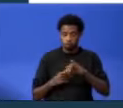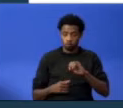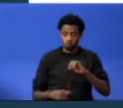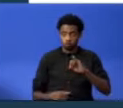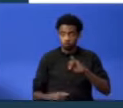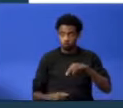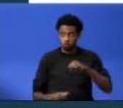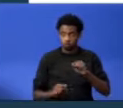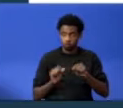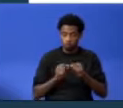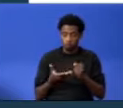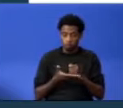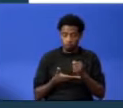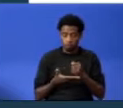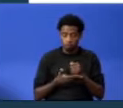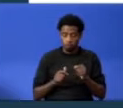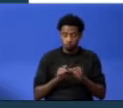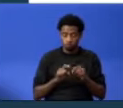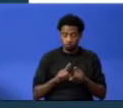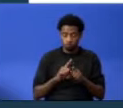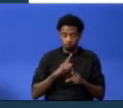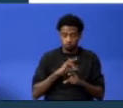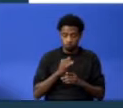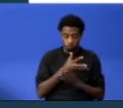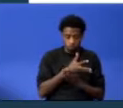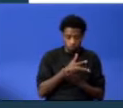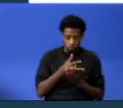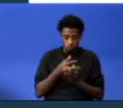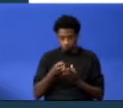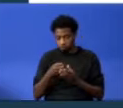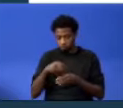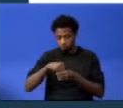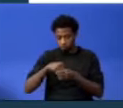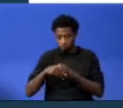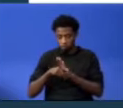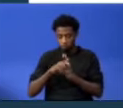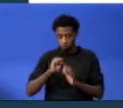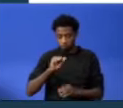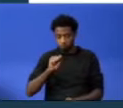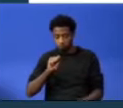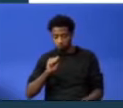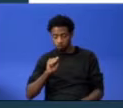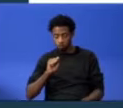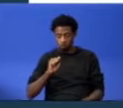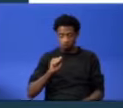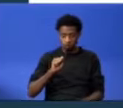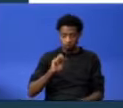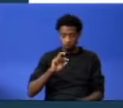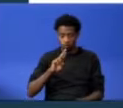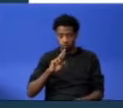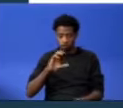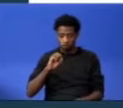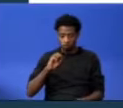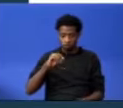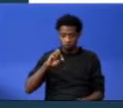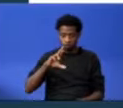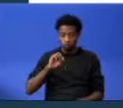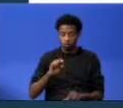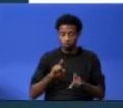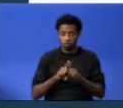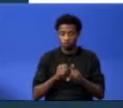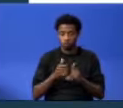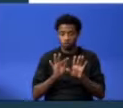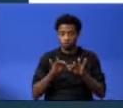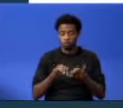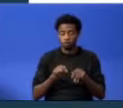ela puxe a estrutura da actina para o centro do sarcômero. Na sequência, né, para finalizar,